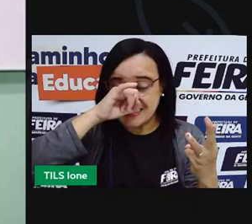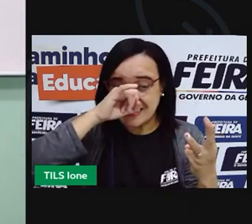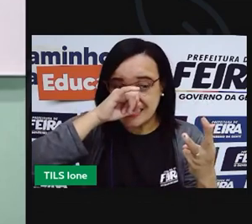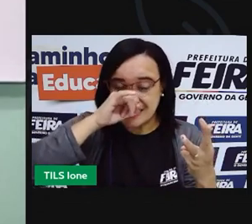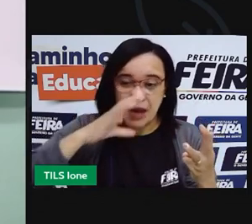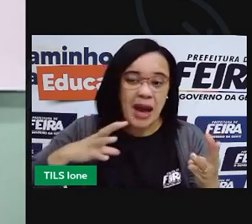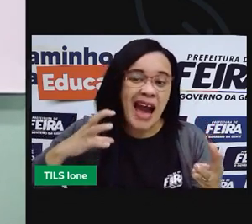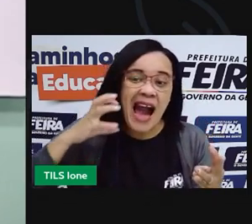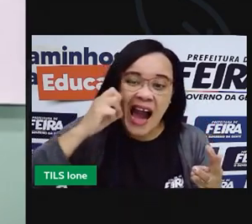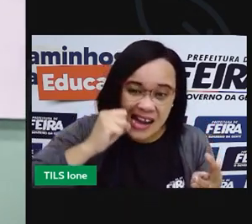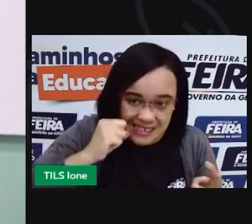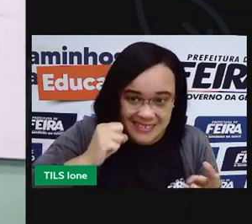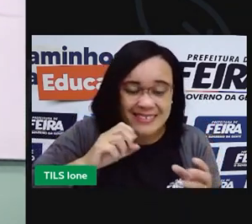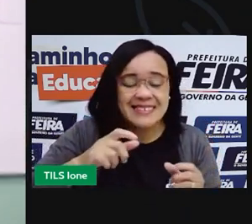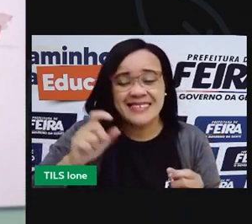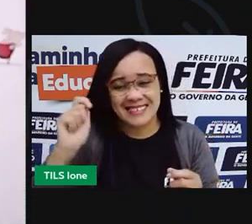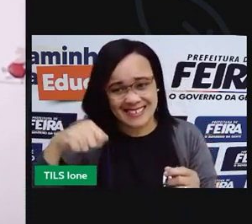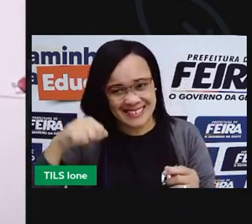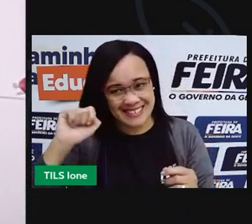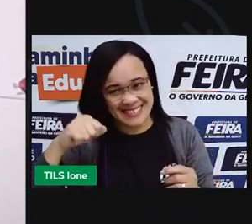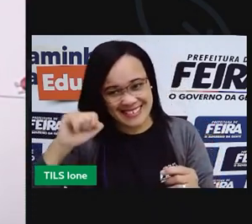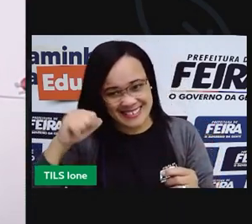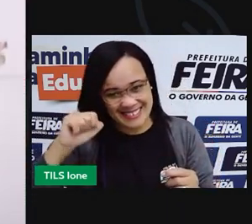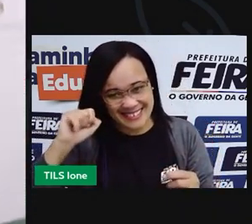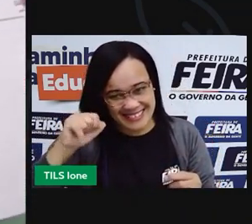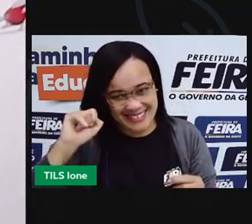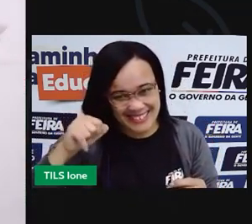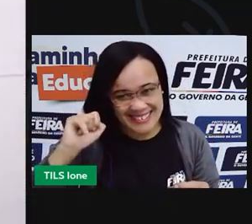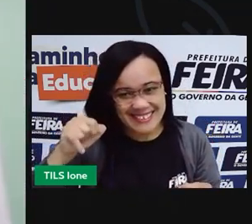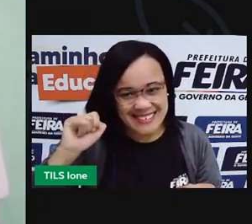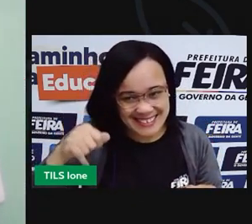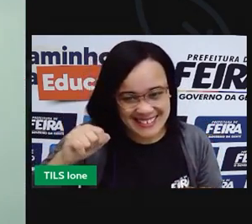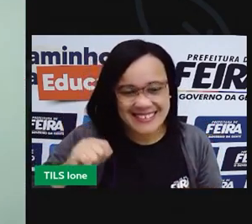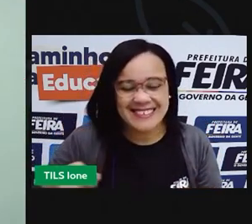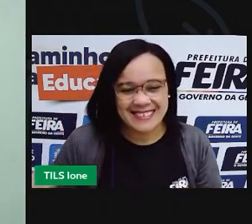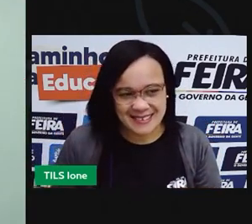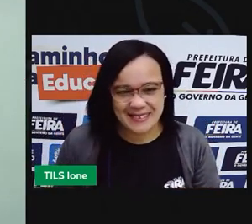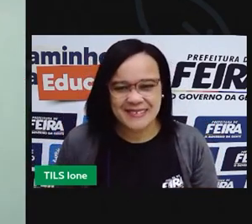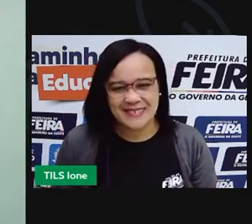morde sim, não é isso? O lobo morde sim.